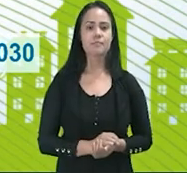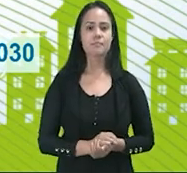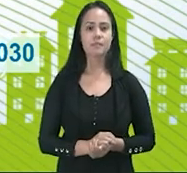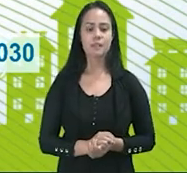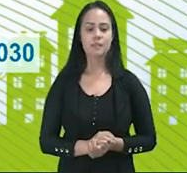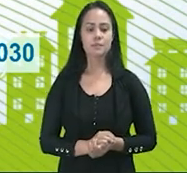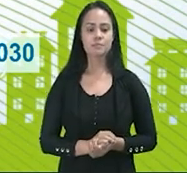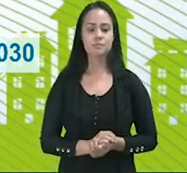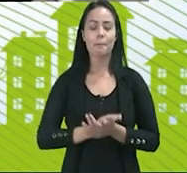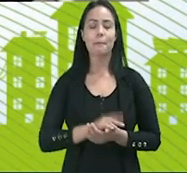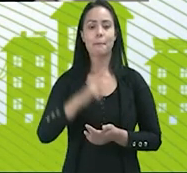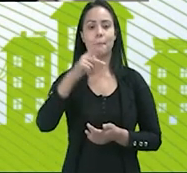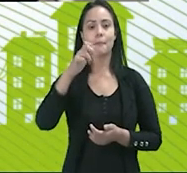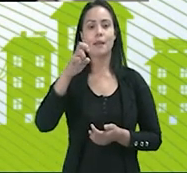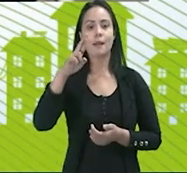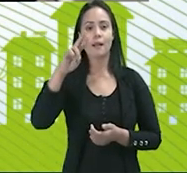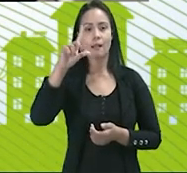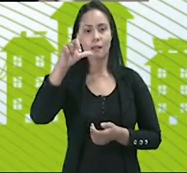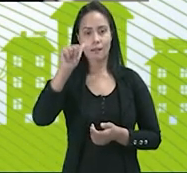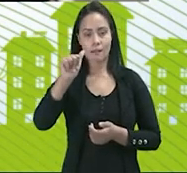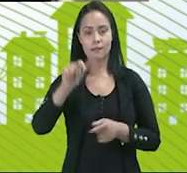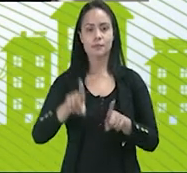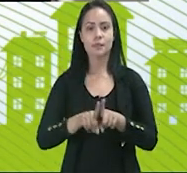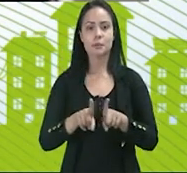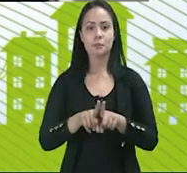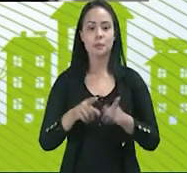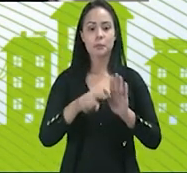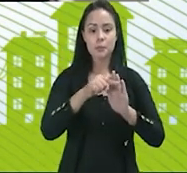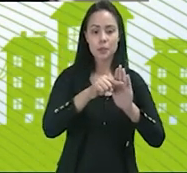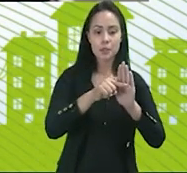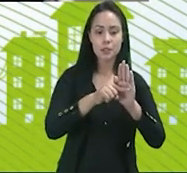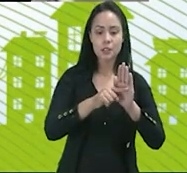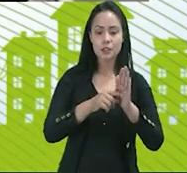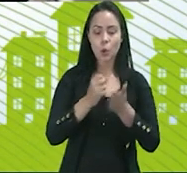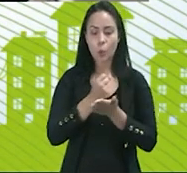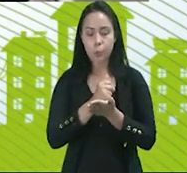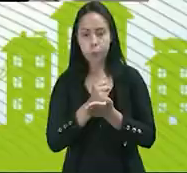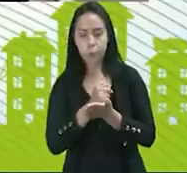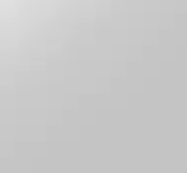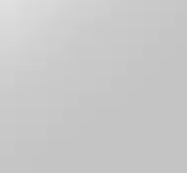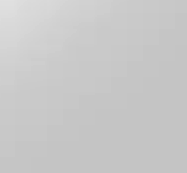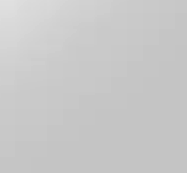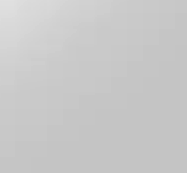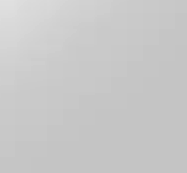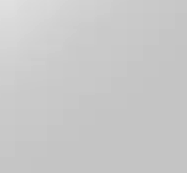produção sustentáveis e a integração da Agenda 2030 ao Poder Judiciário.